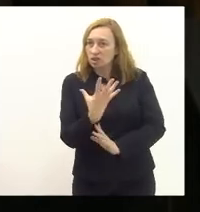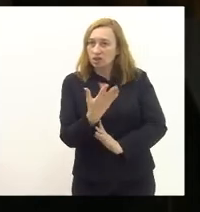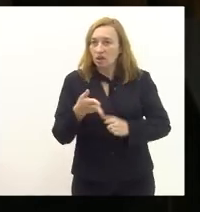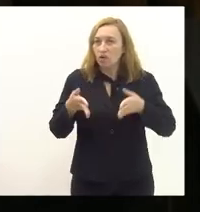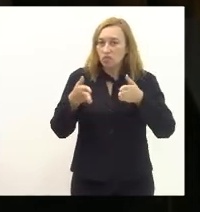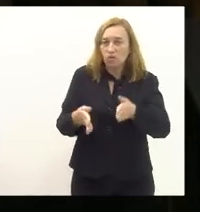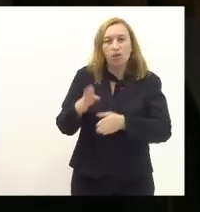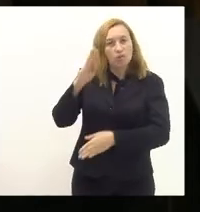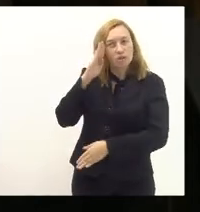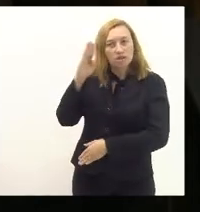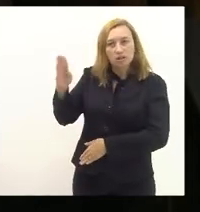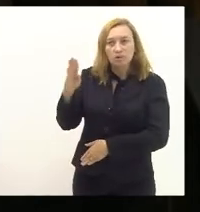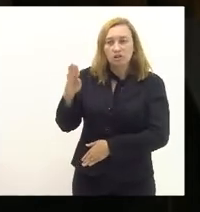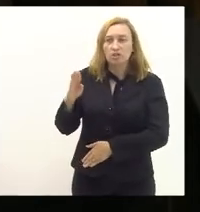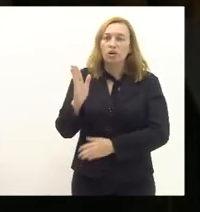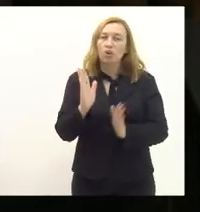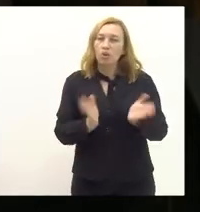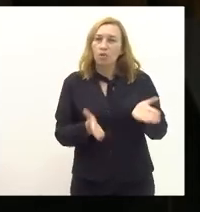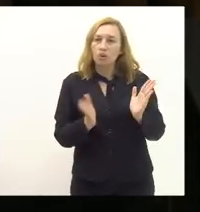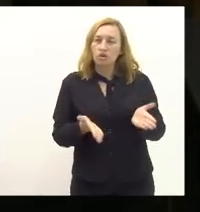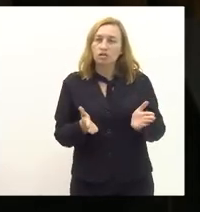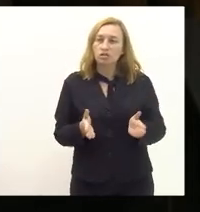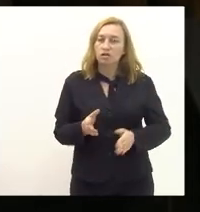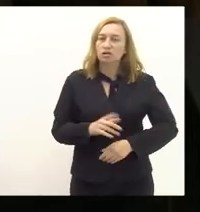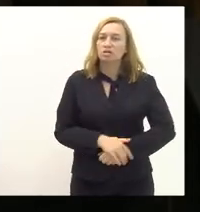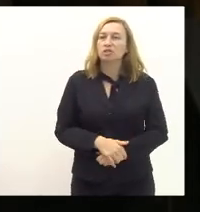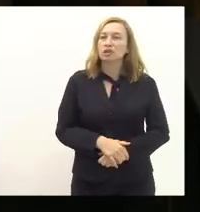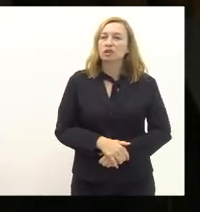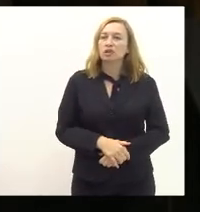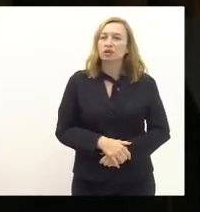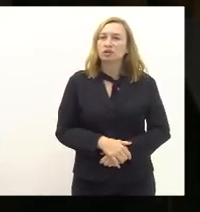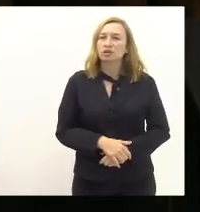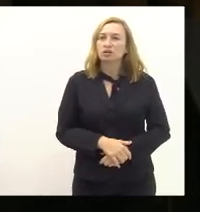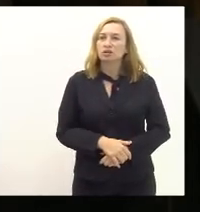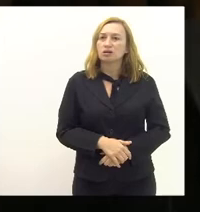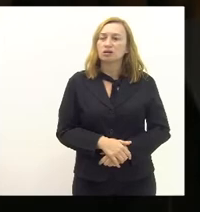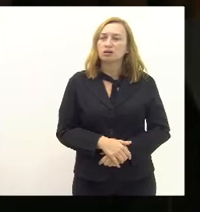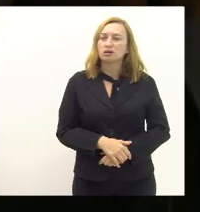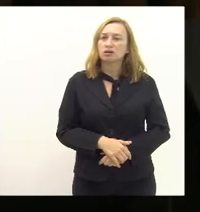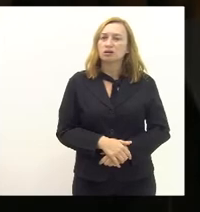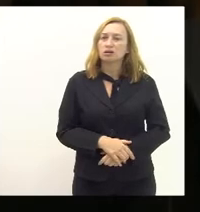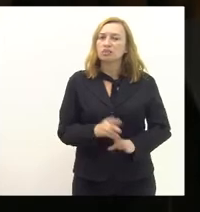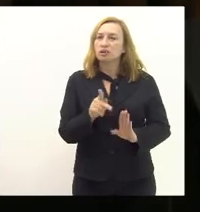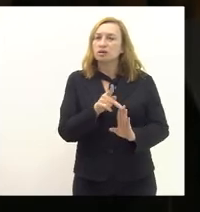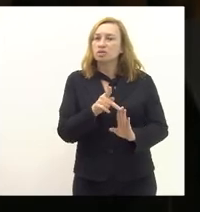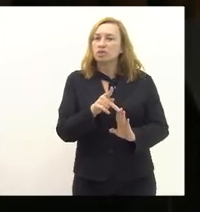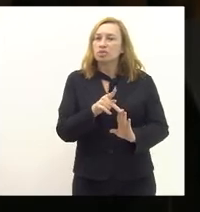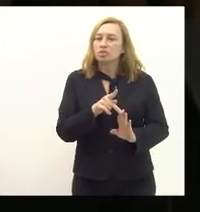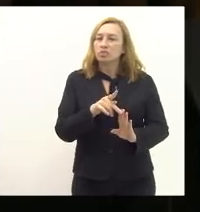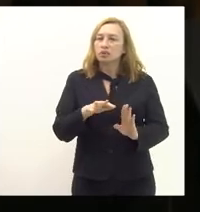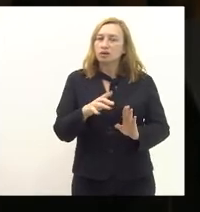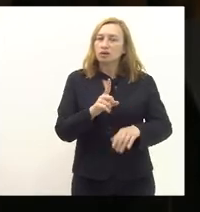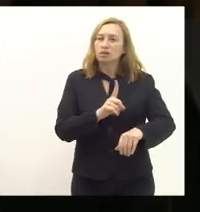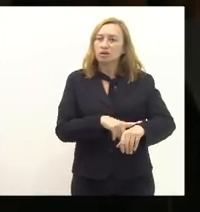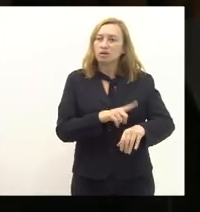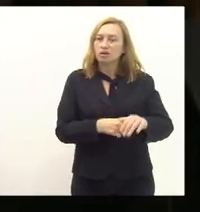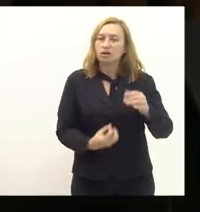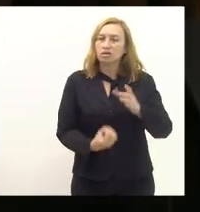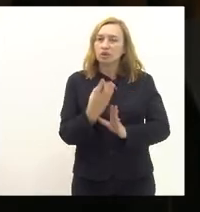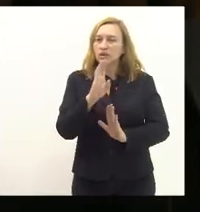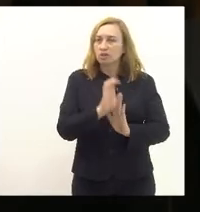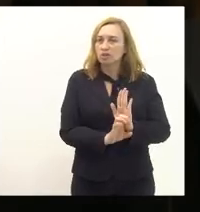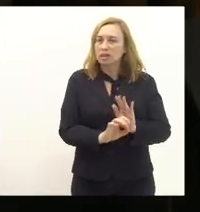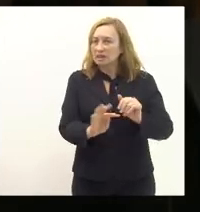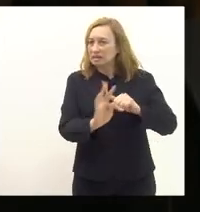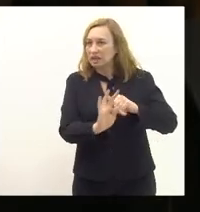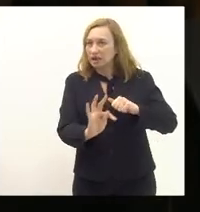foco em especial. Temos hoje a data máxima para protocolar as emendas, algumas de cunho muito técnico e